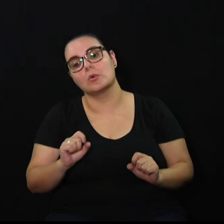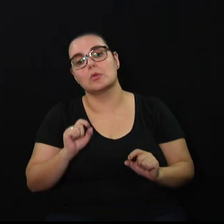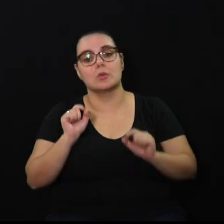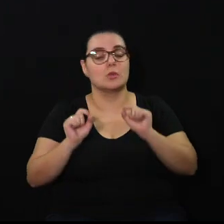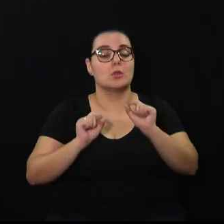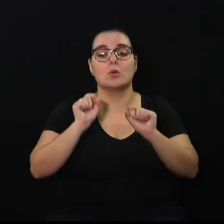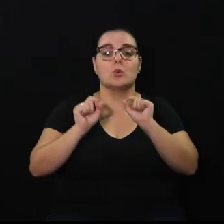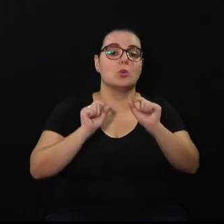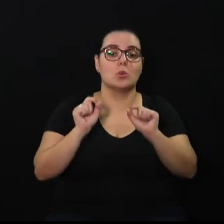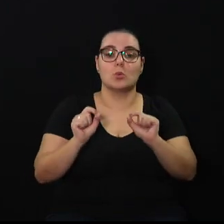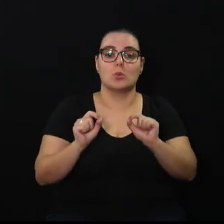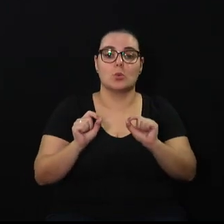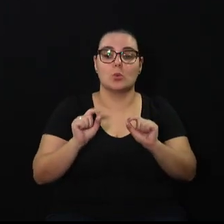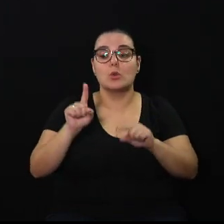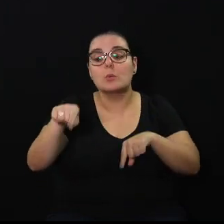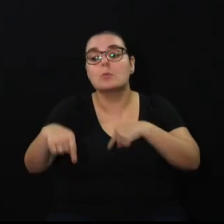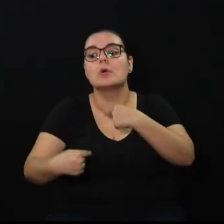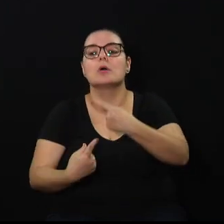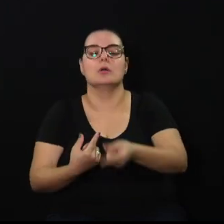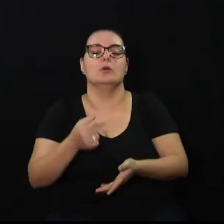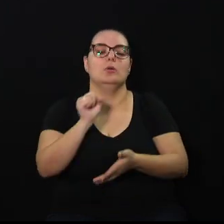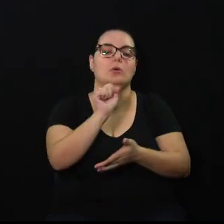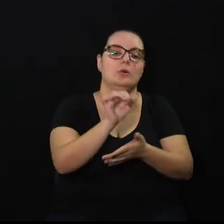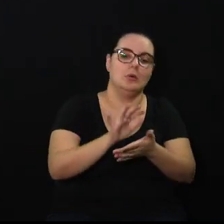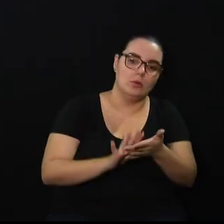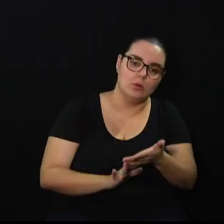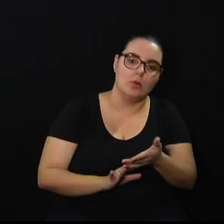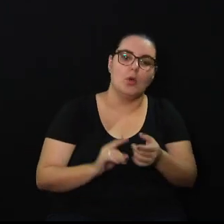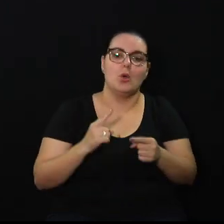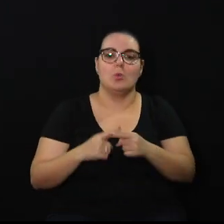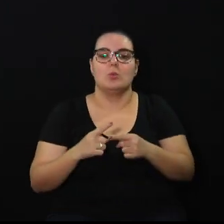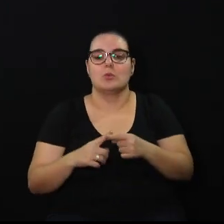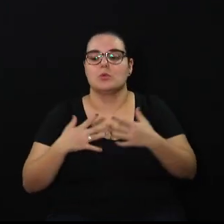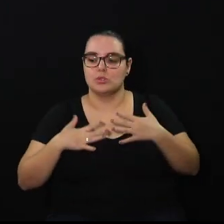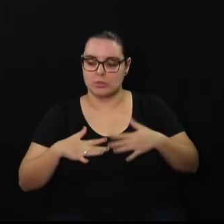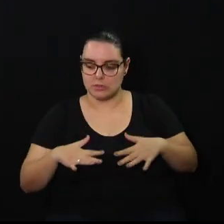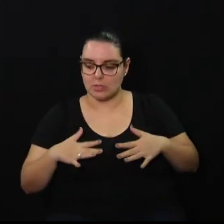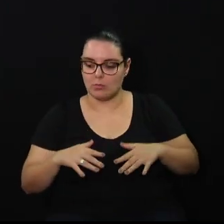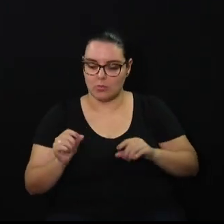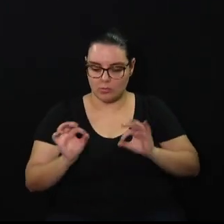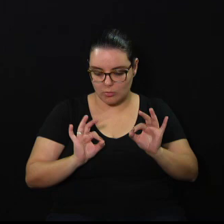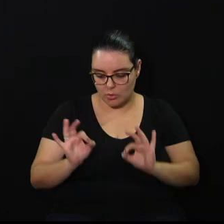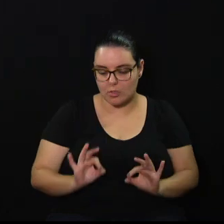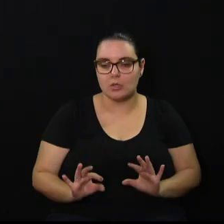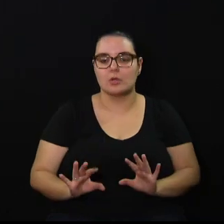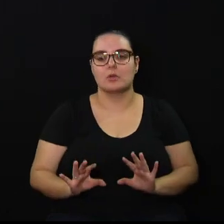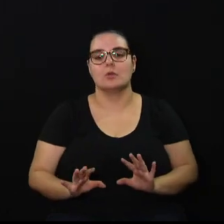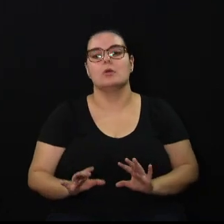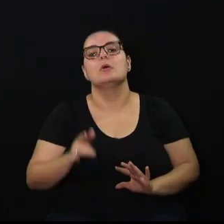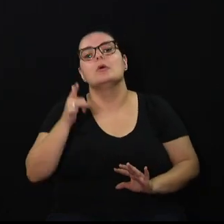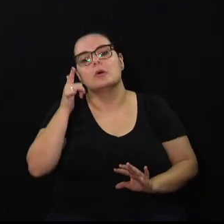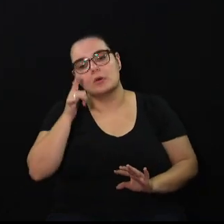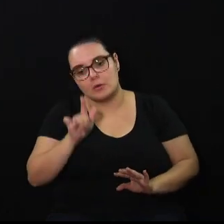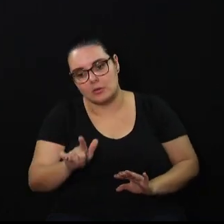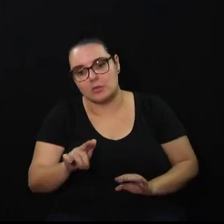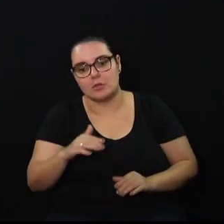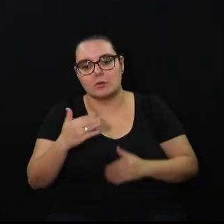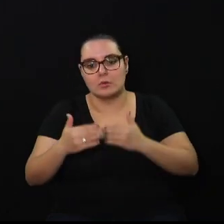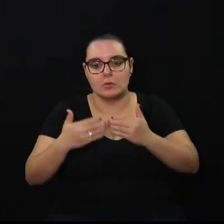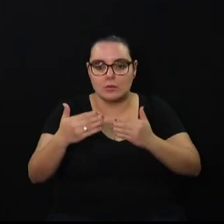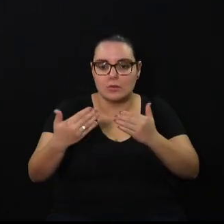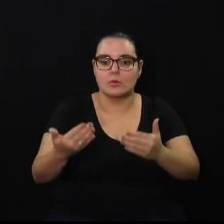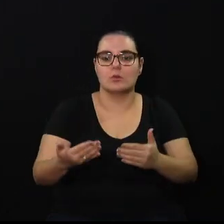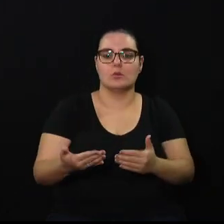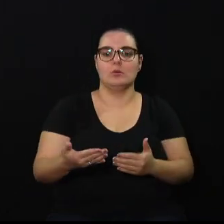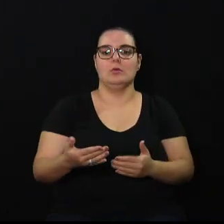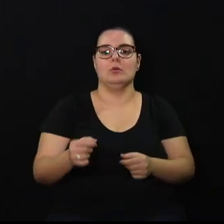ir para outra atividade porque ele já se organizou nery e e aí a gente consegue dar continuidade no que